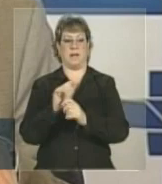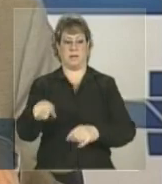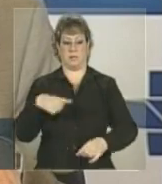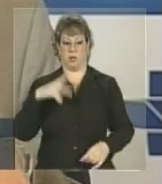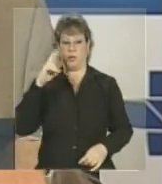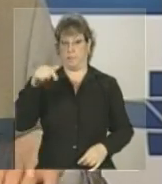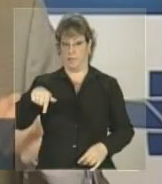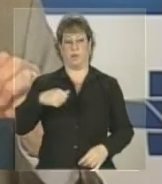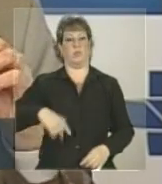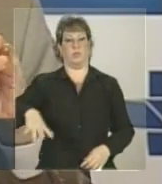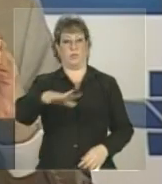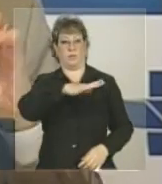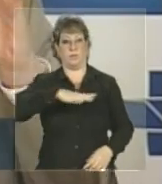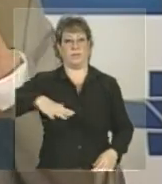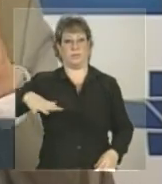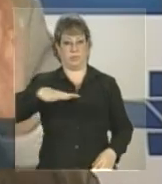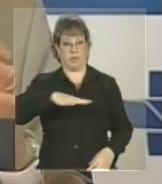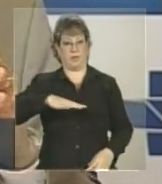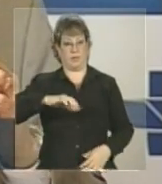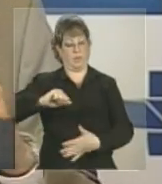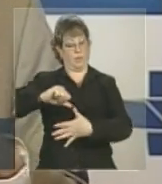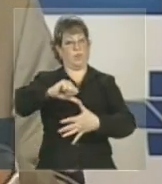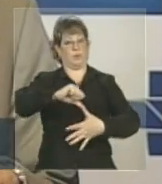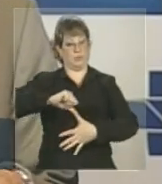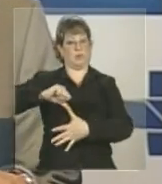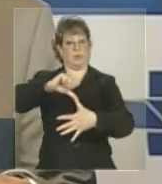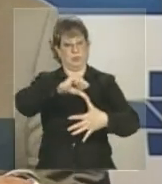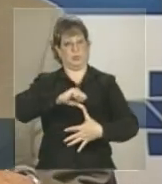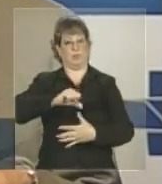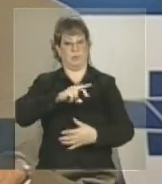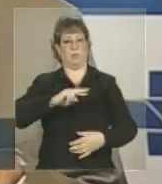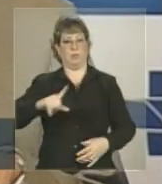é o hemisfério norte, sul, desculpa,